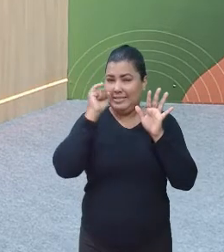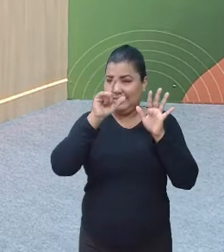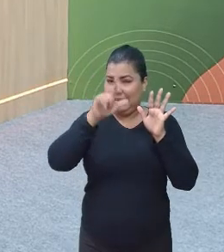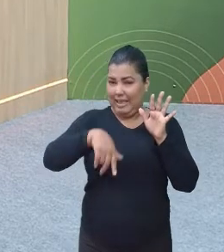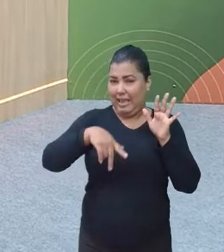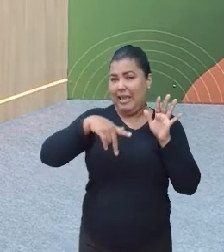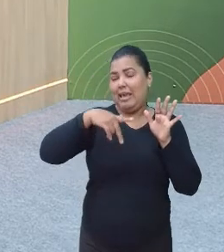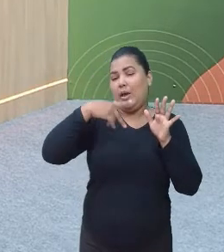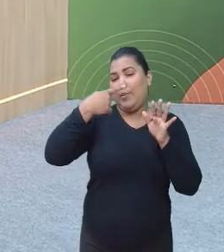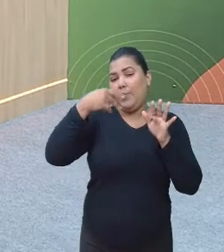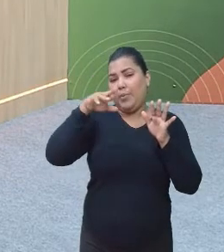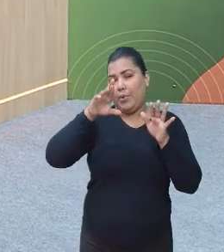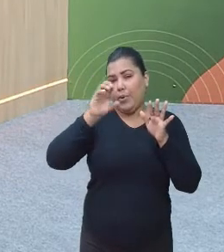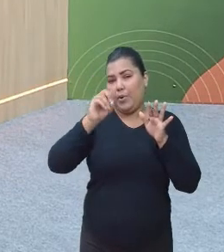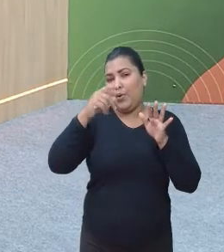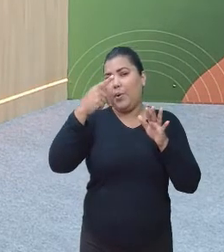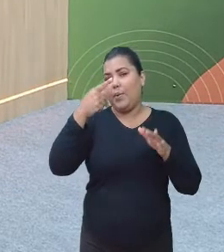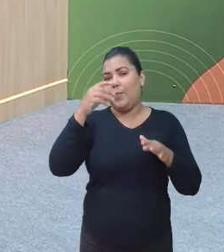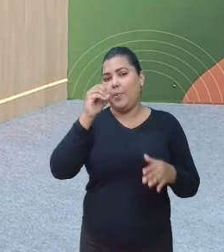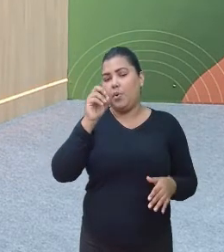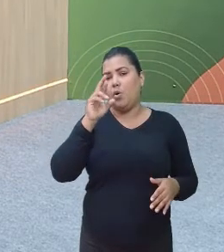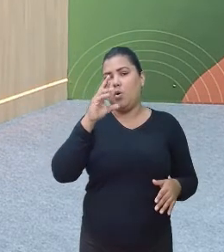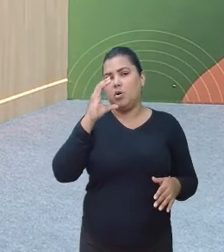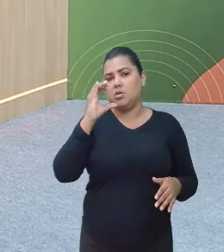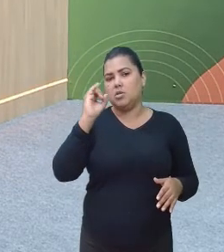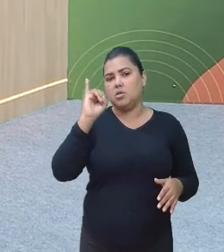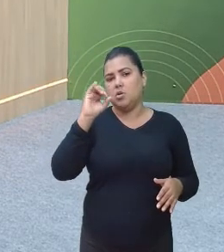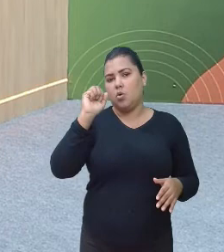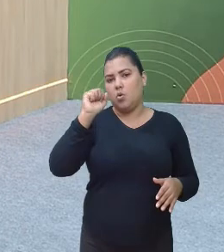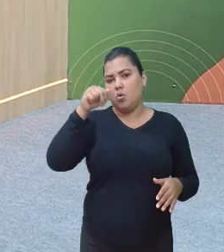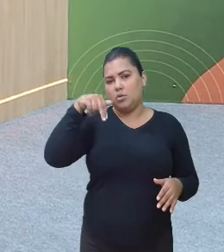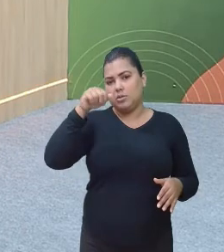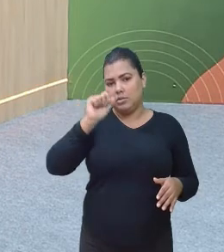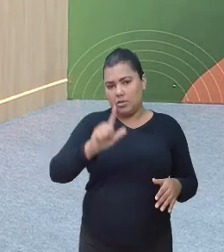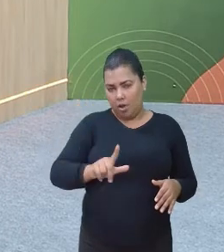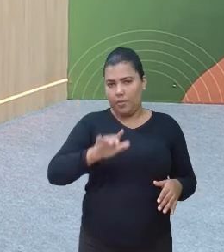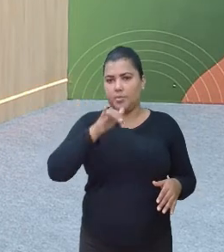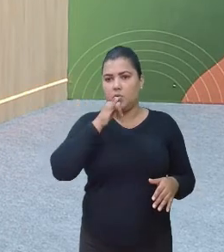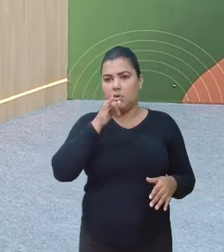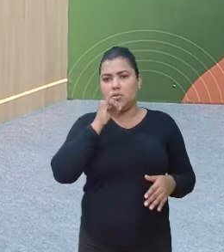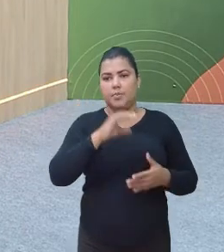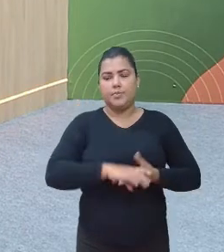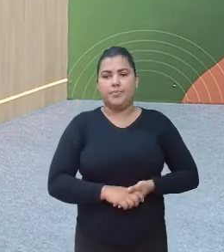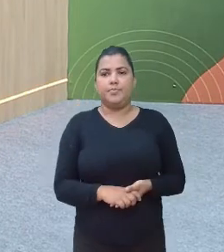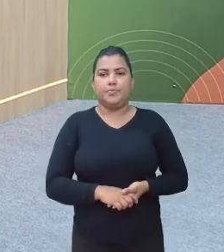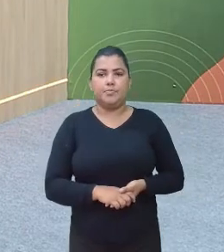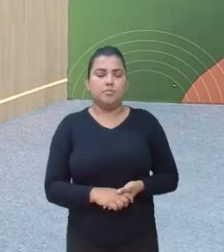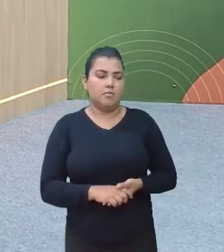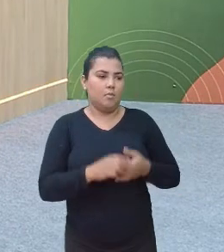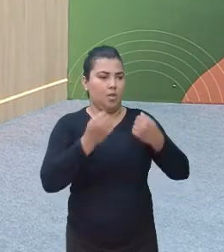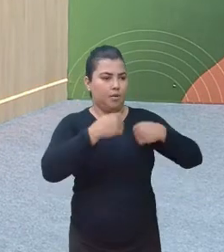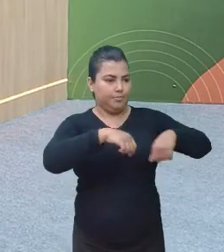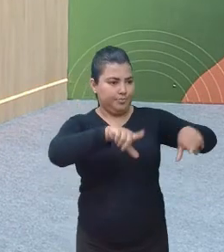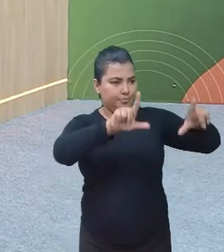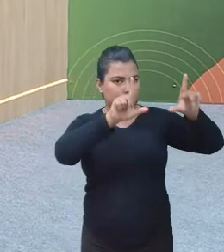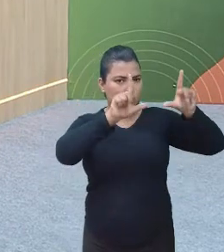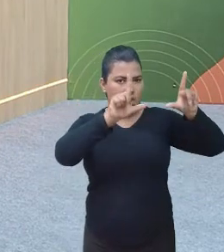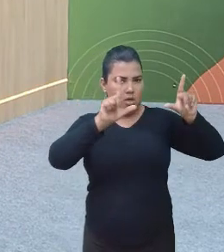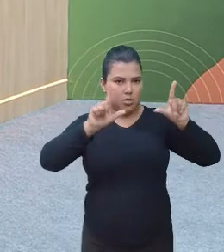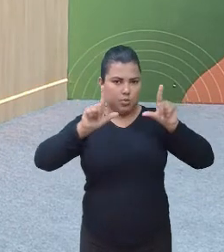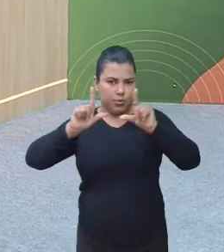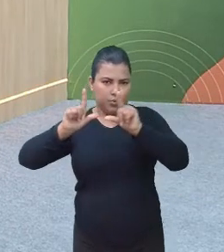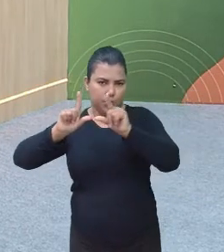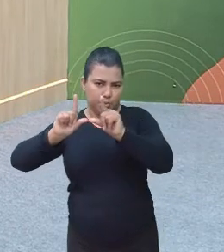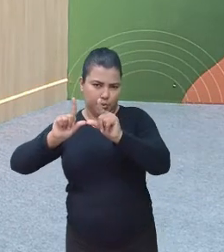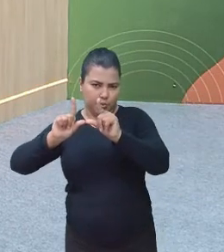proporcionais, você vai fazer o seguinte procedimento. Então, por exemplo, simulando aqui as dimensões daqueles cadernos, eu vou